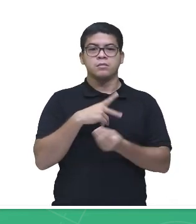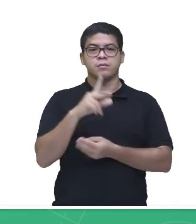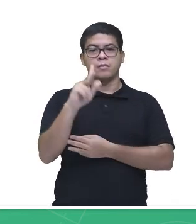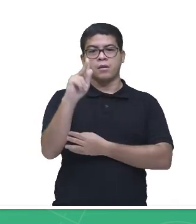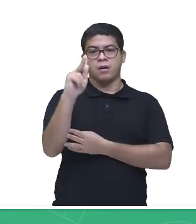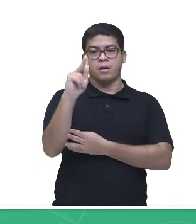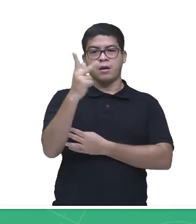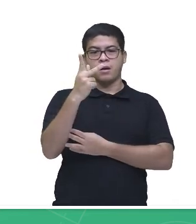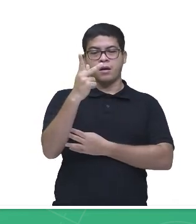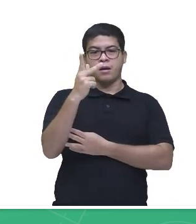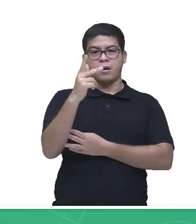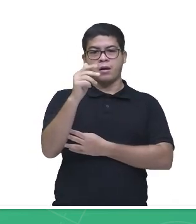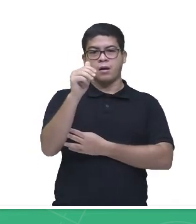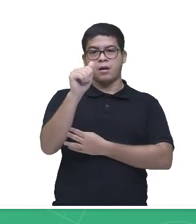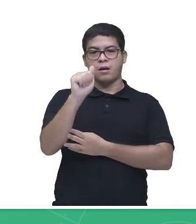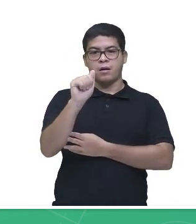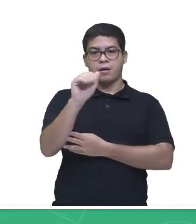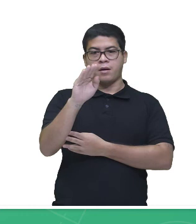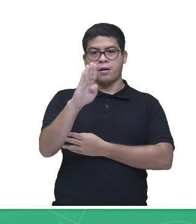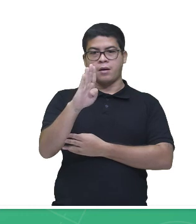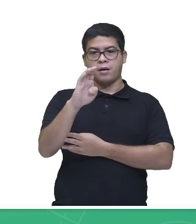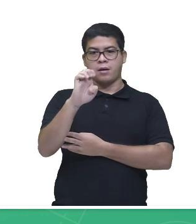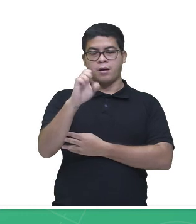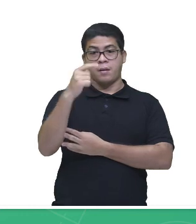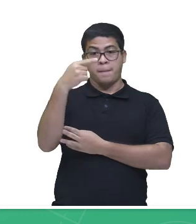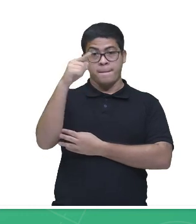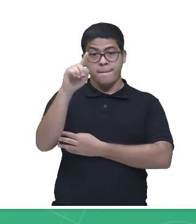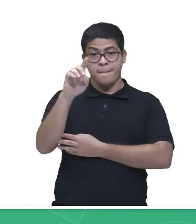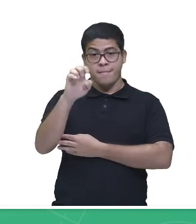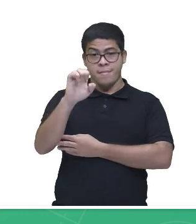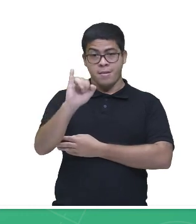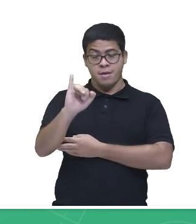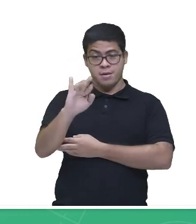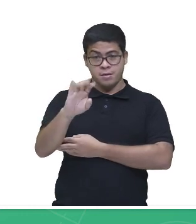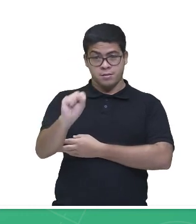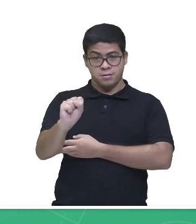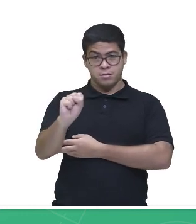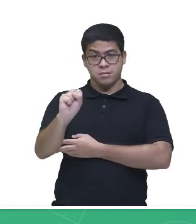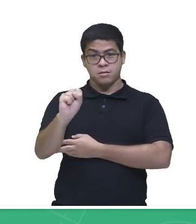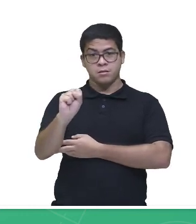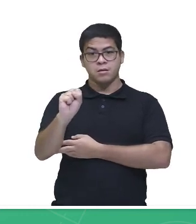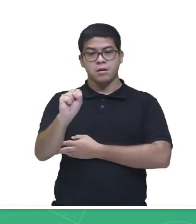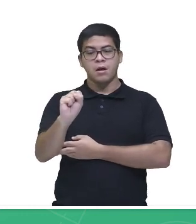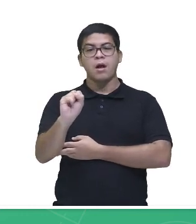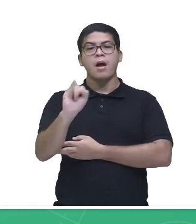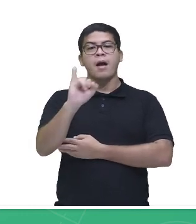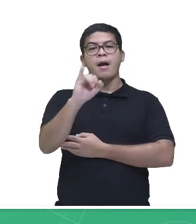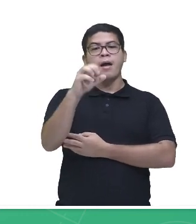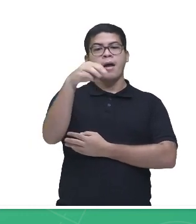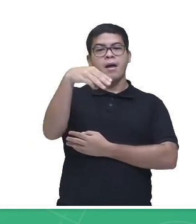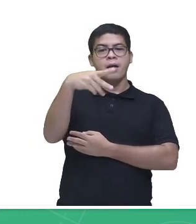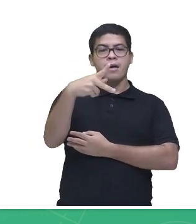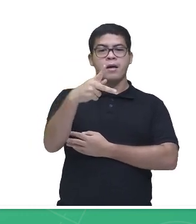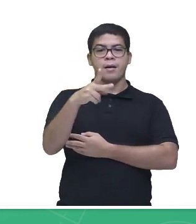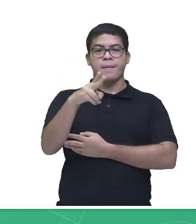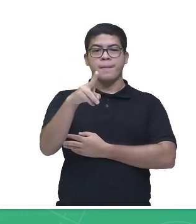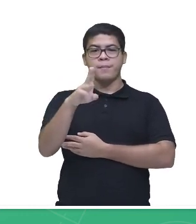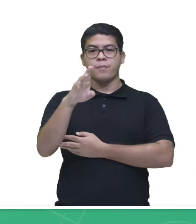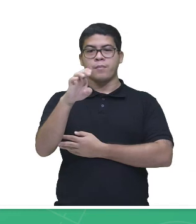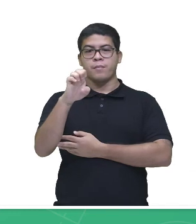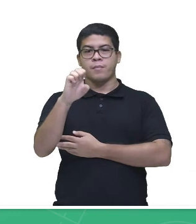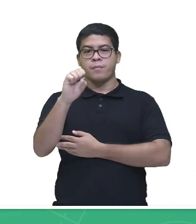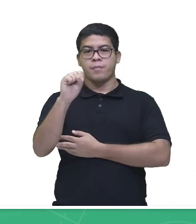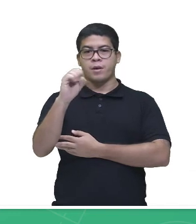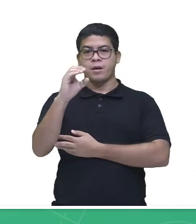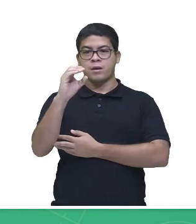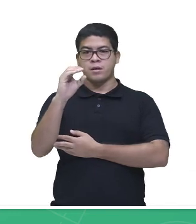com vosotros. Habéis, vou escrever aqui embaixo, tá? Habéis impreso, que é o verbo imprimir, né?